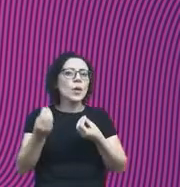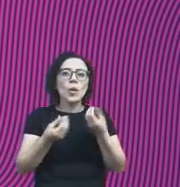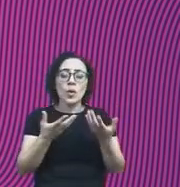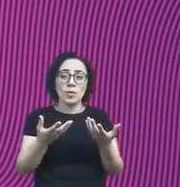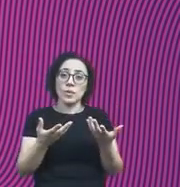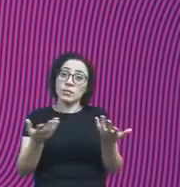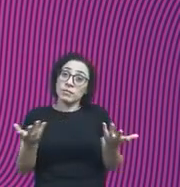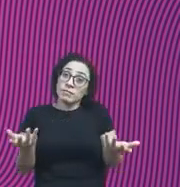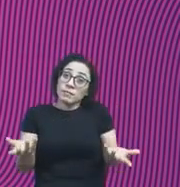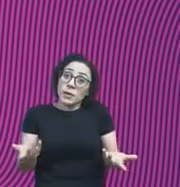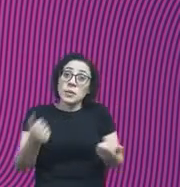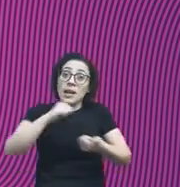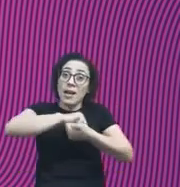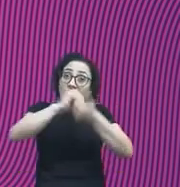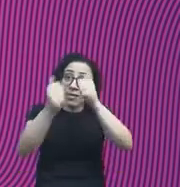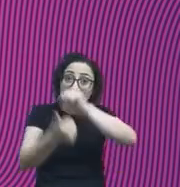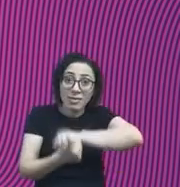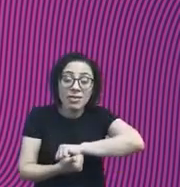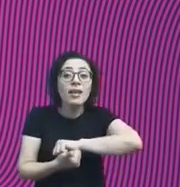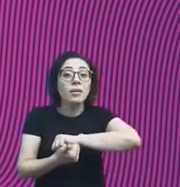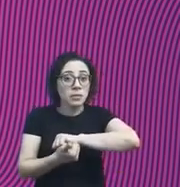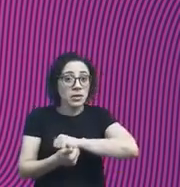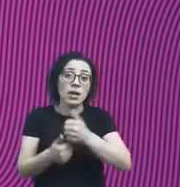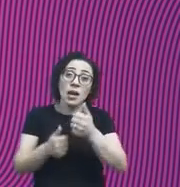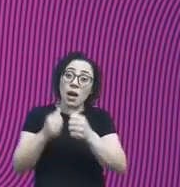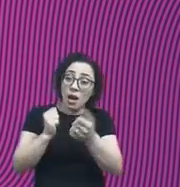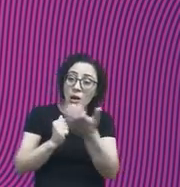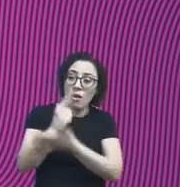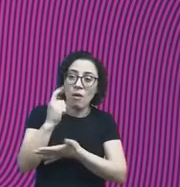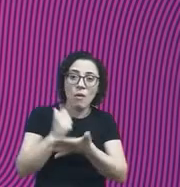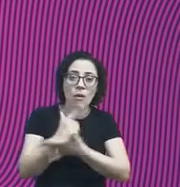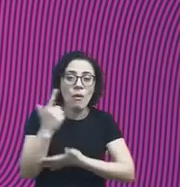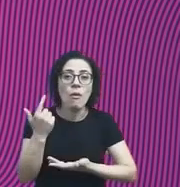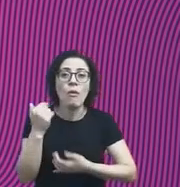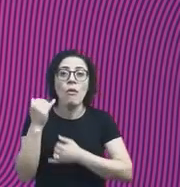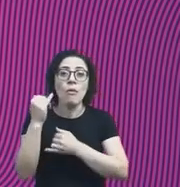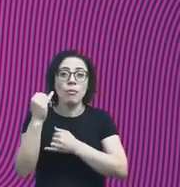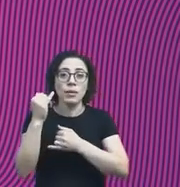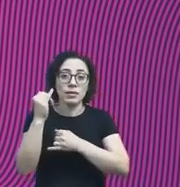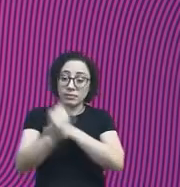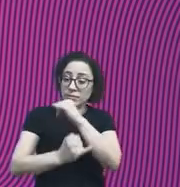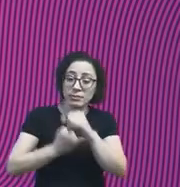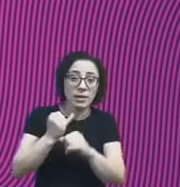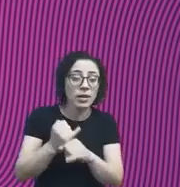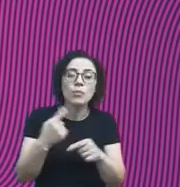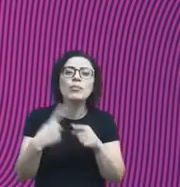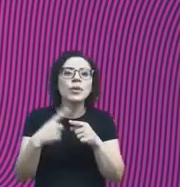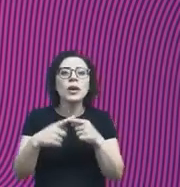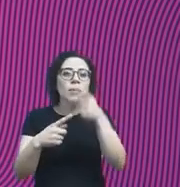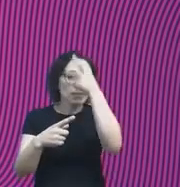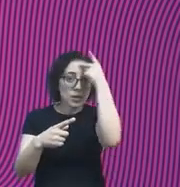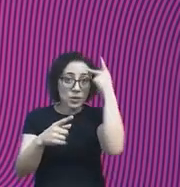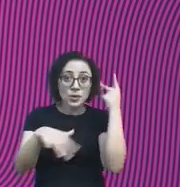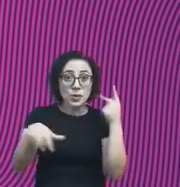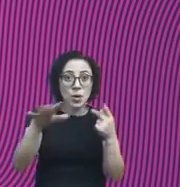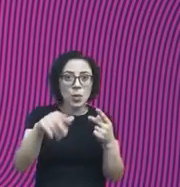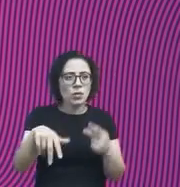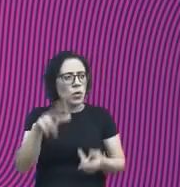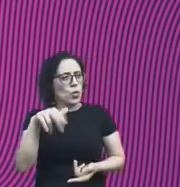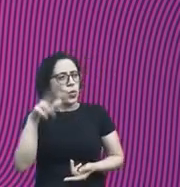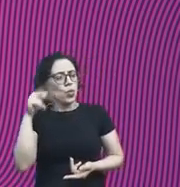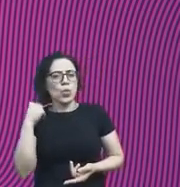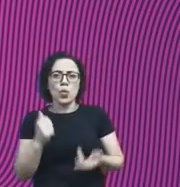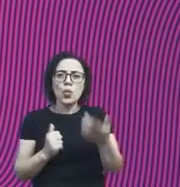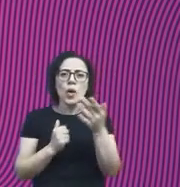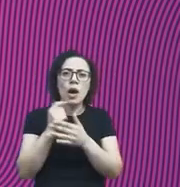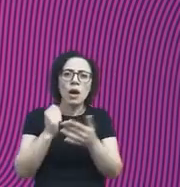turística, não será mais varejista. Por quê? Porque as pessoas estão aprendendo a utilizar o e-commerce. E da mesma